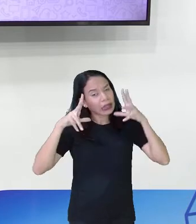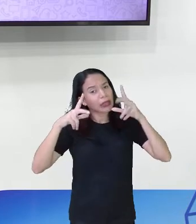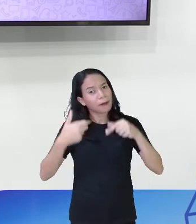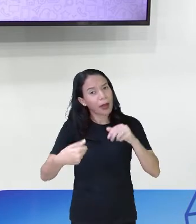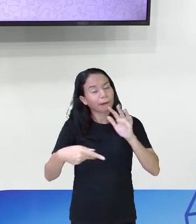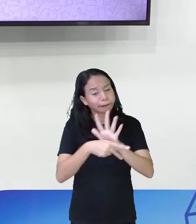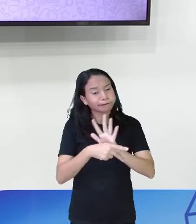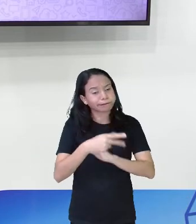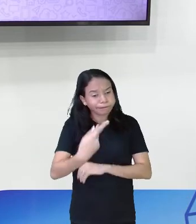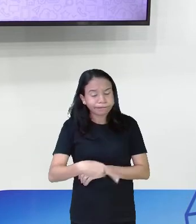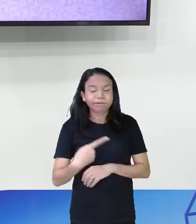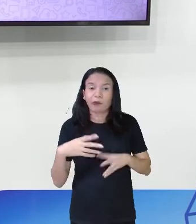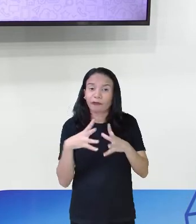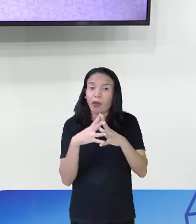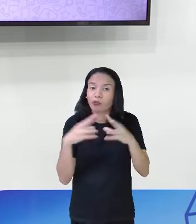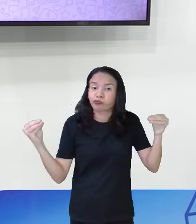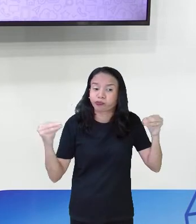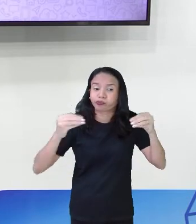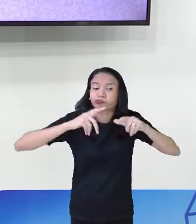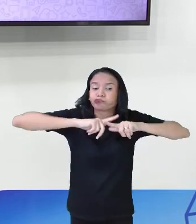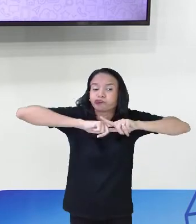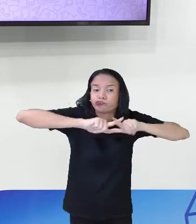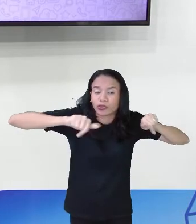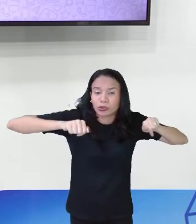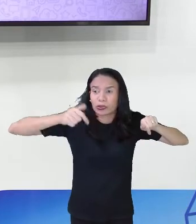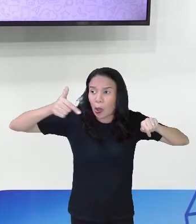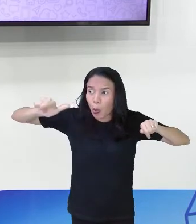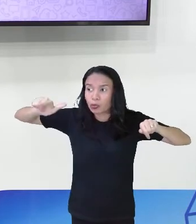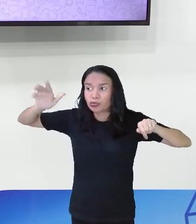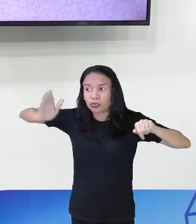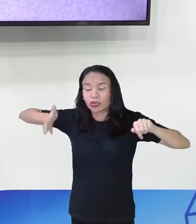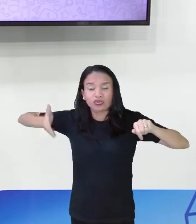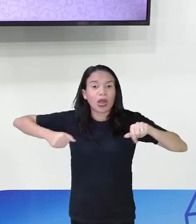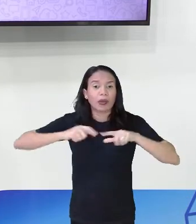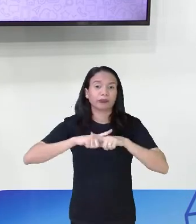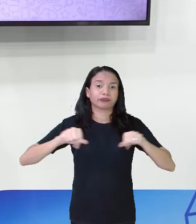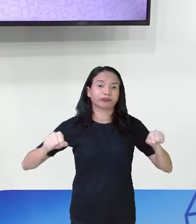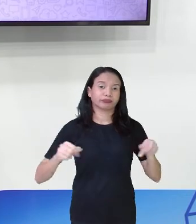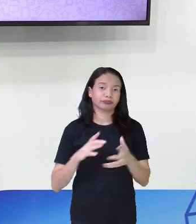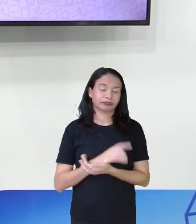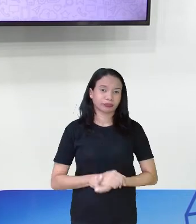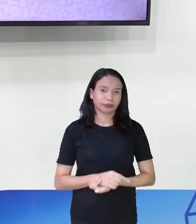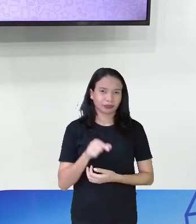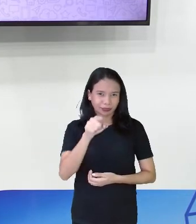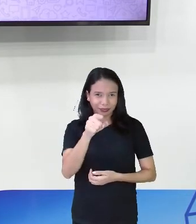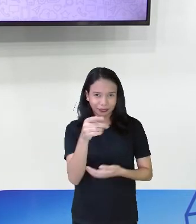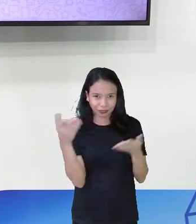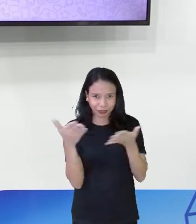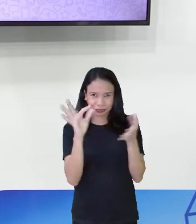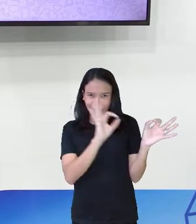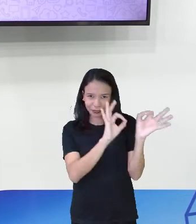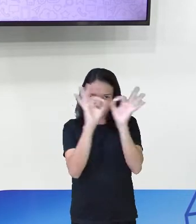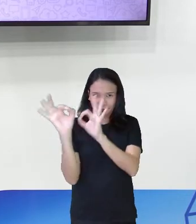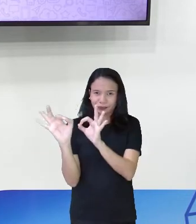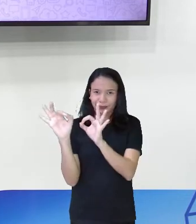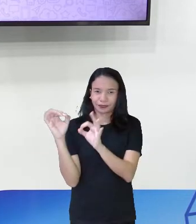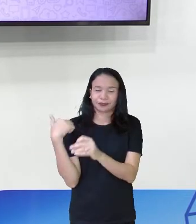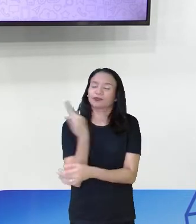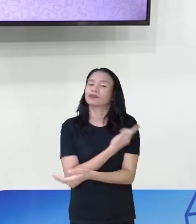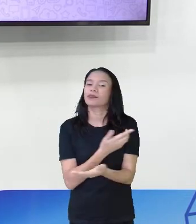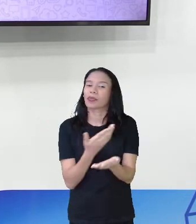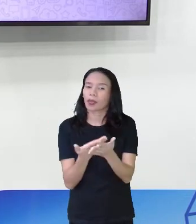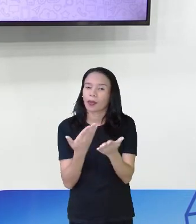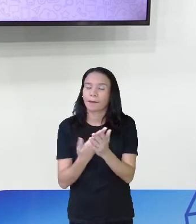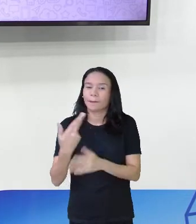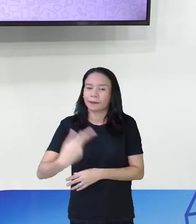em extinção e outros já foram extintos. Você que está assistindo agora, trabalhamos inclusive isso já